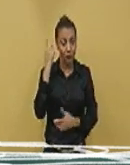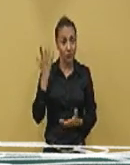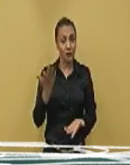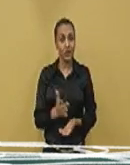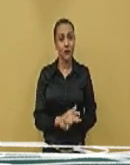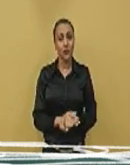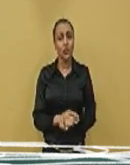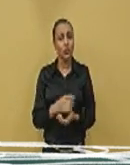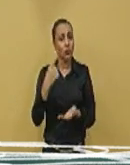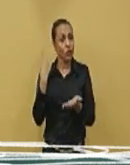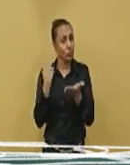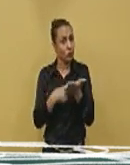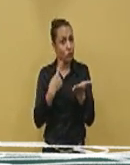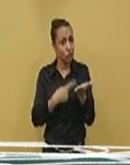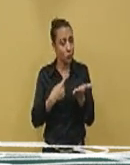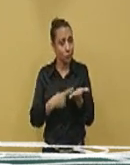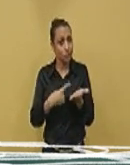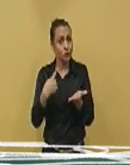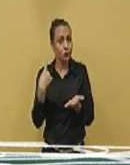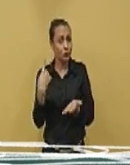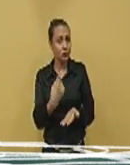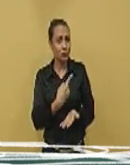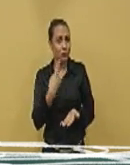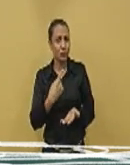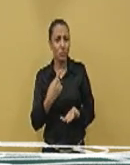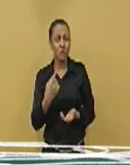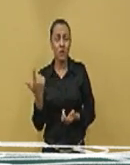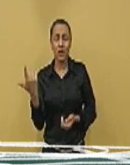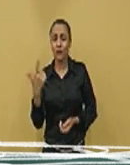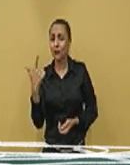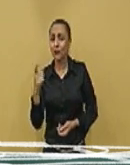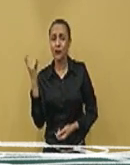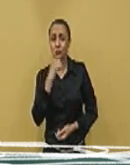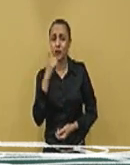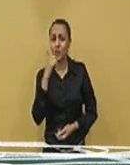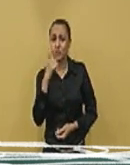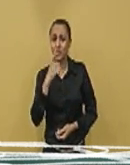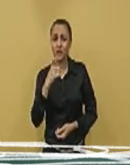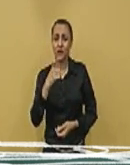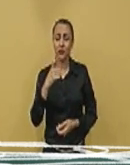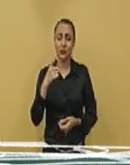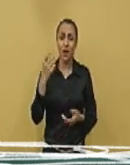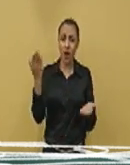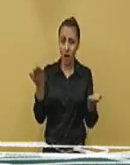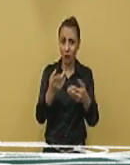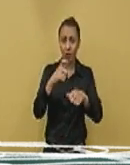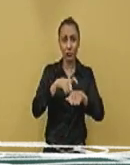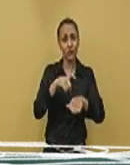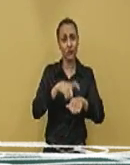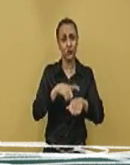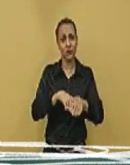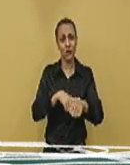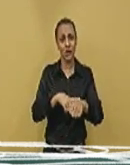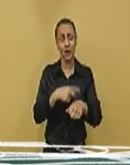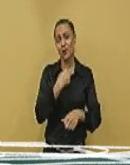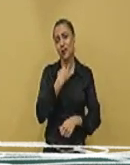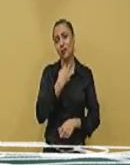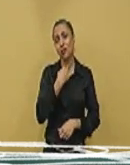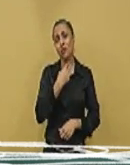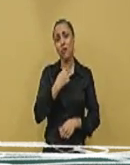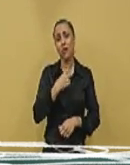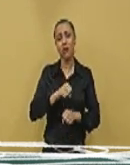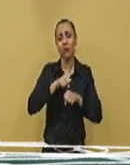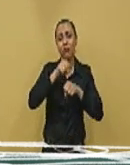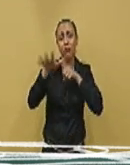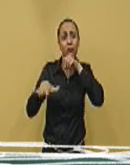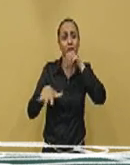no comprometimento que nós fizemos para não ter mentiras nessa universidade, nessa campanha. Vamos parar de soltar mentiras.